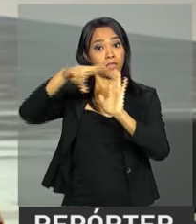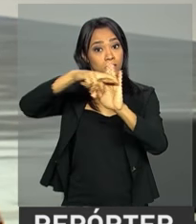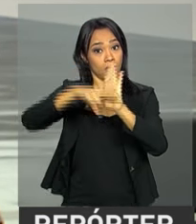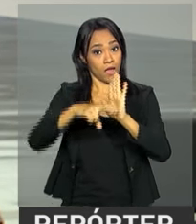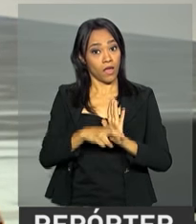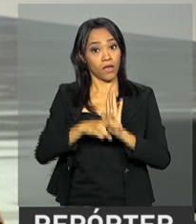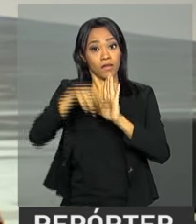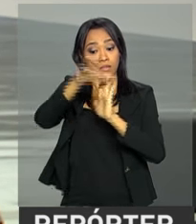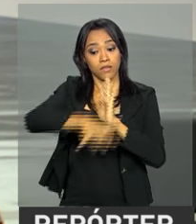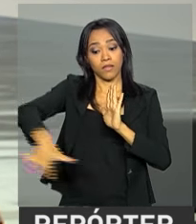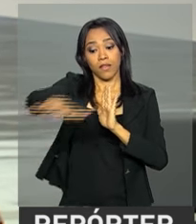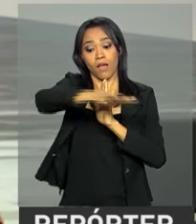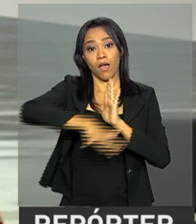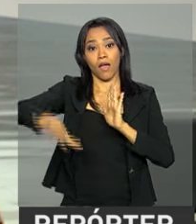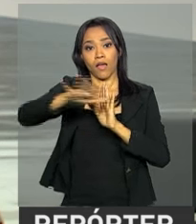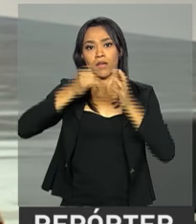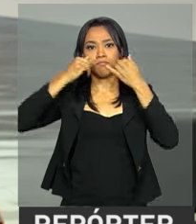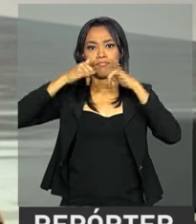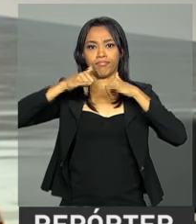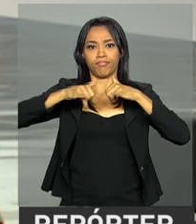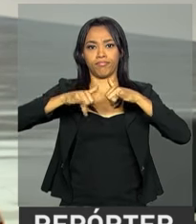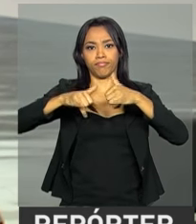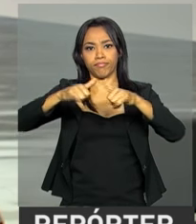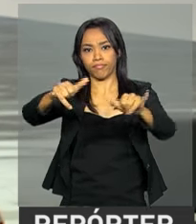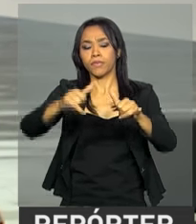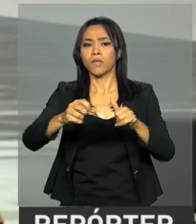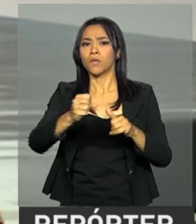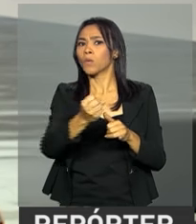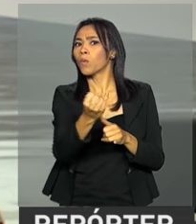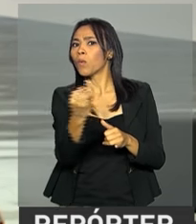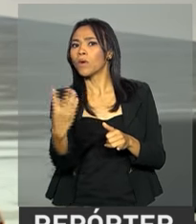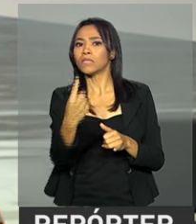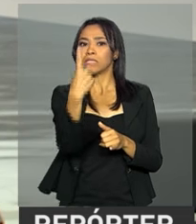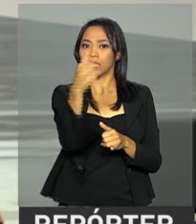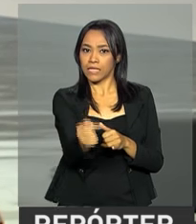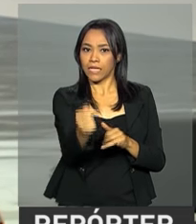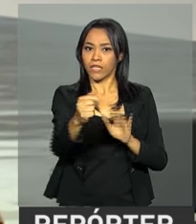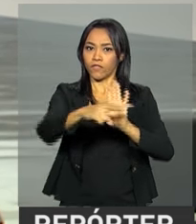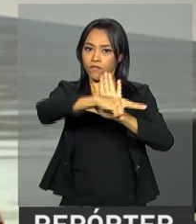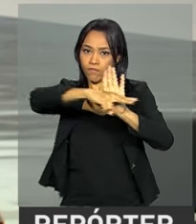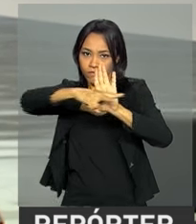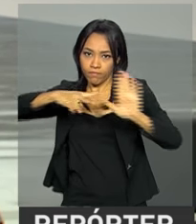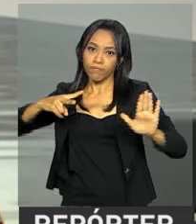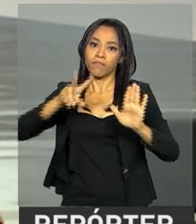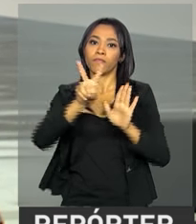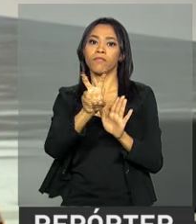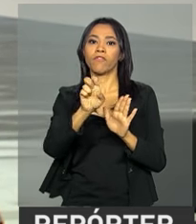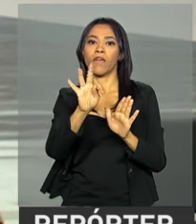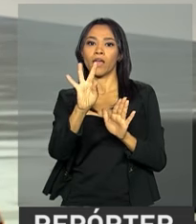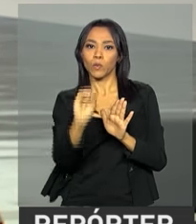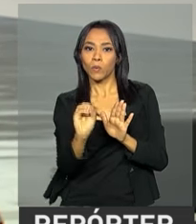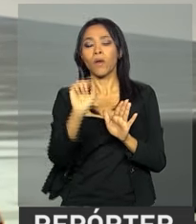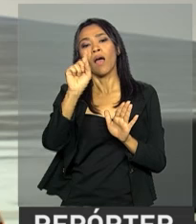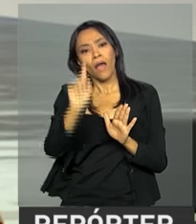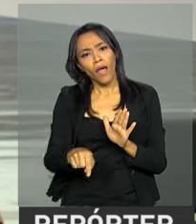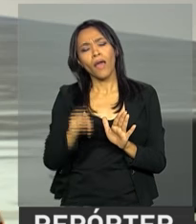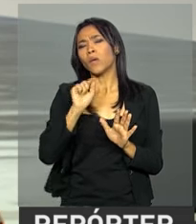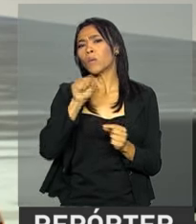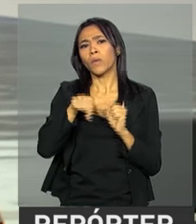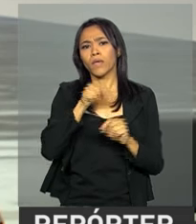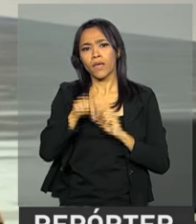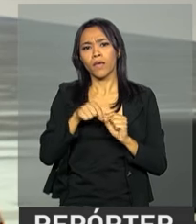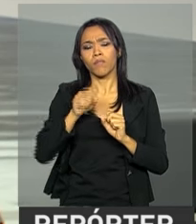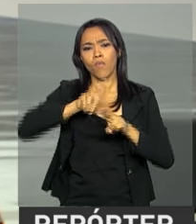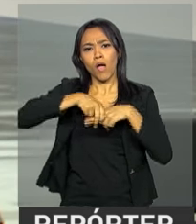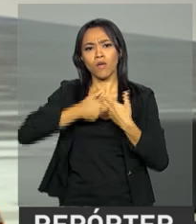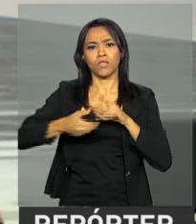elétrico com 17 vetos do presidente Michel Temer essa legislação é resultado de uma Medida Provisória que